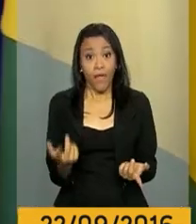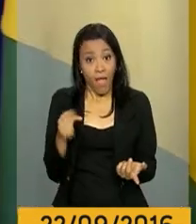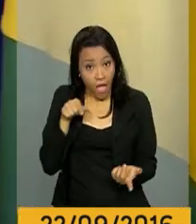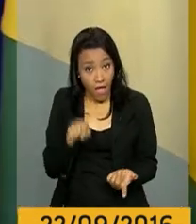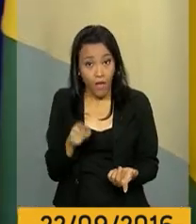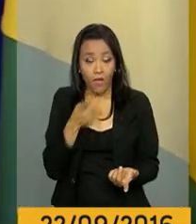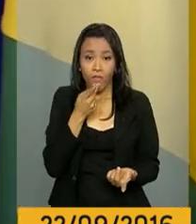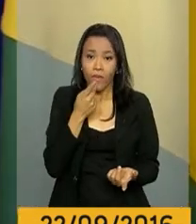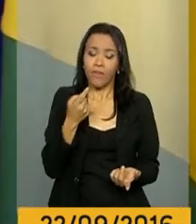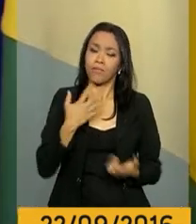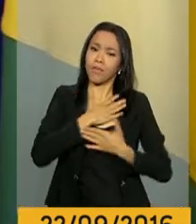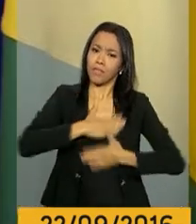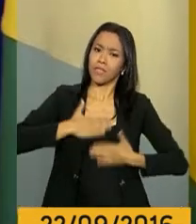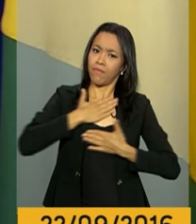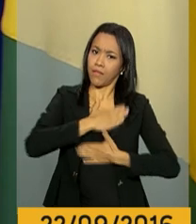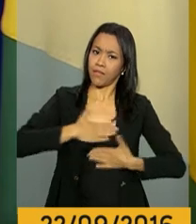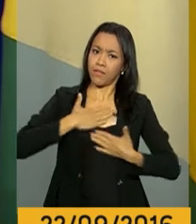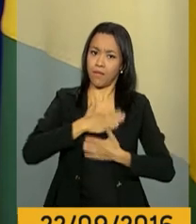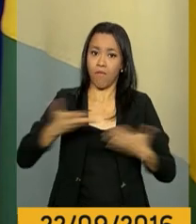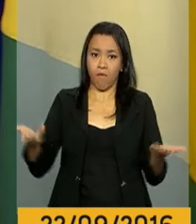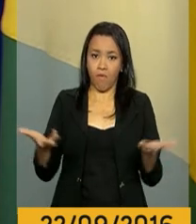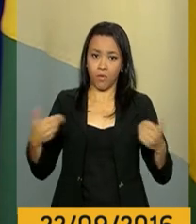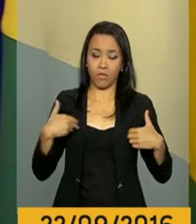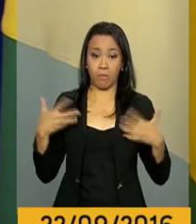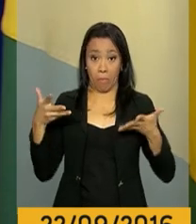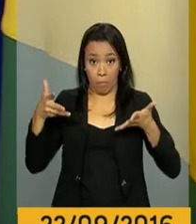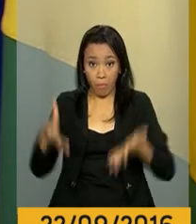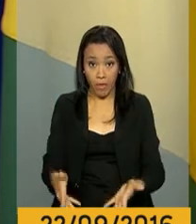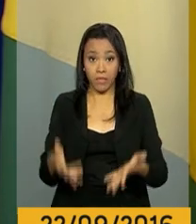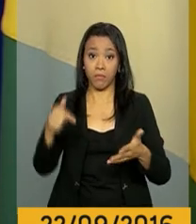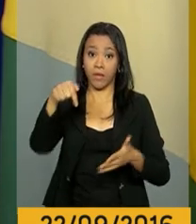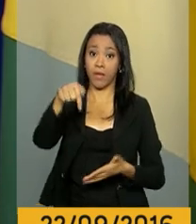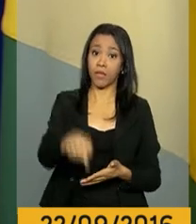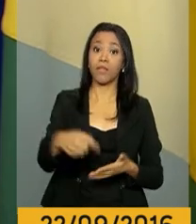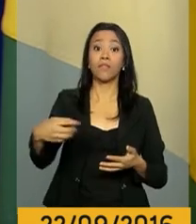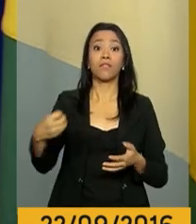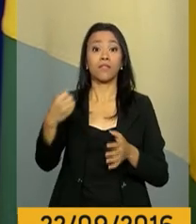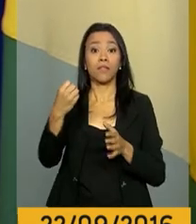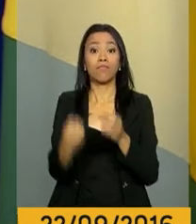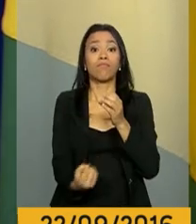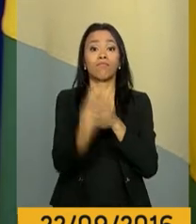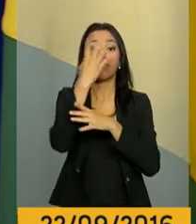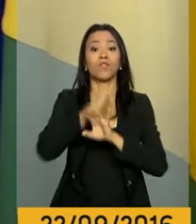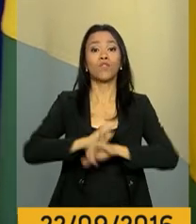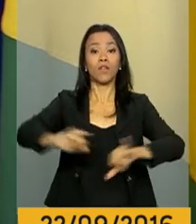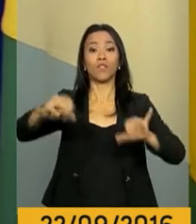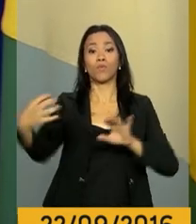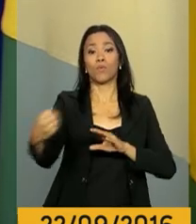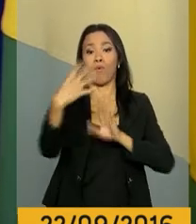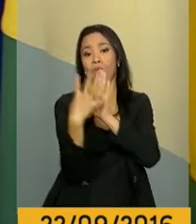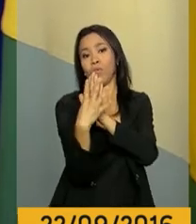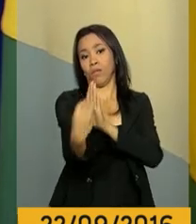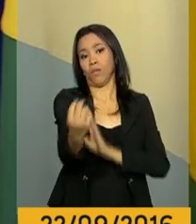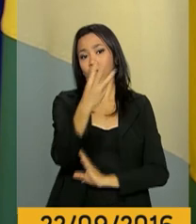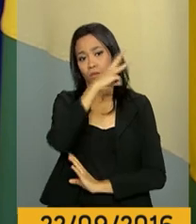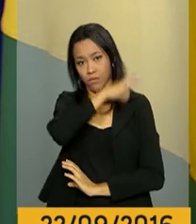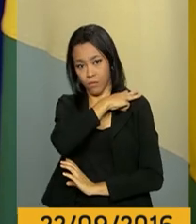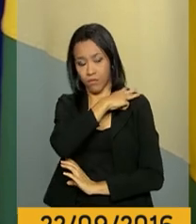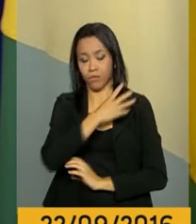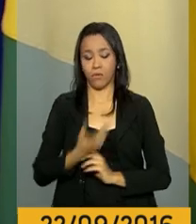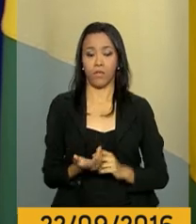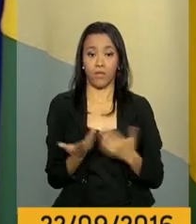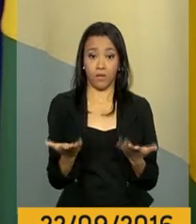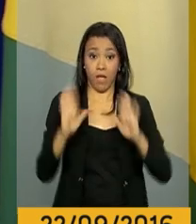isto eu digo que é uma satisfação participar do deste lançamento ah a